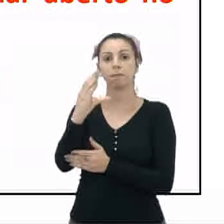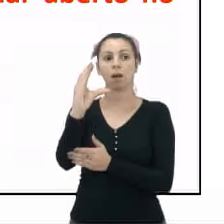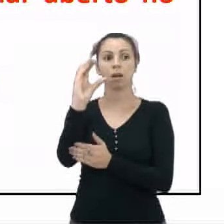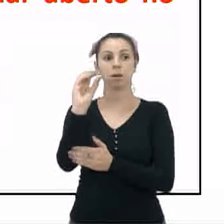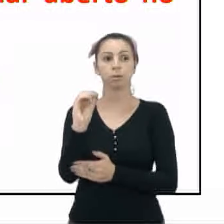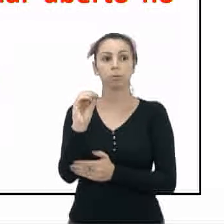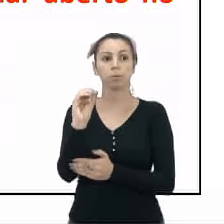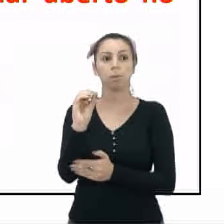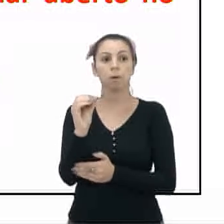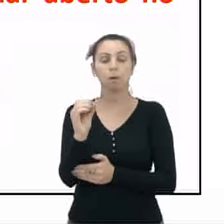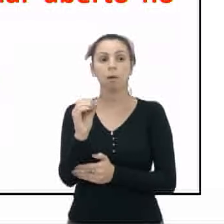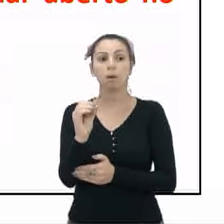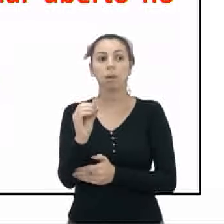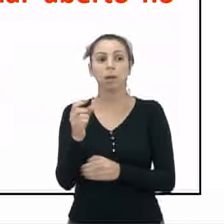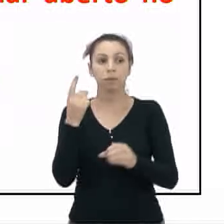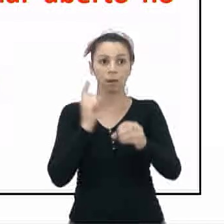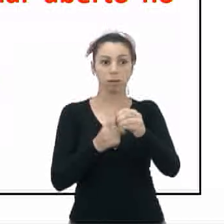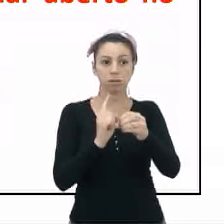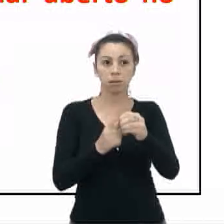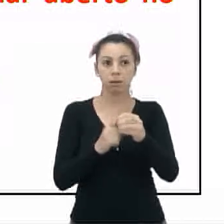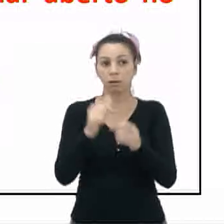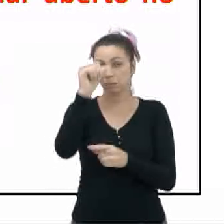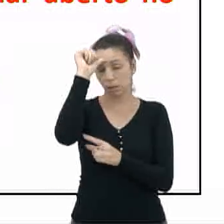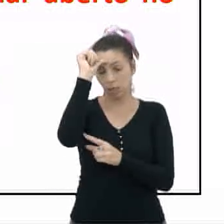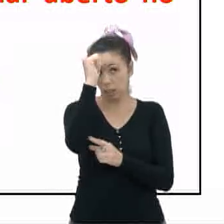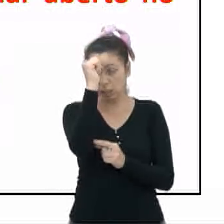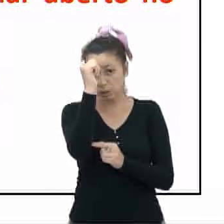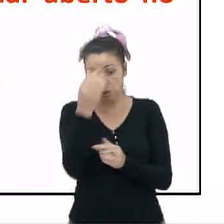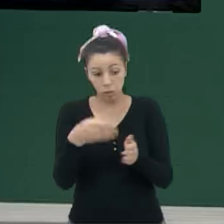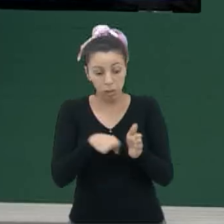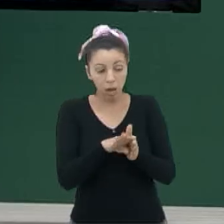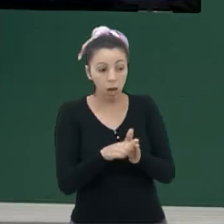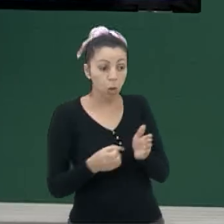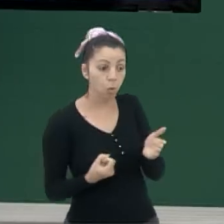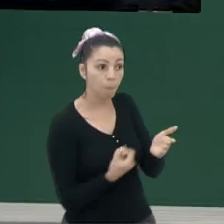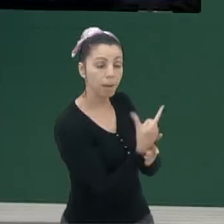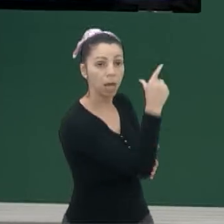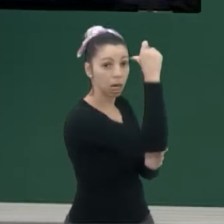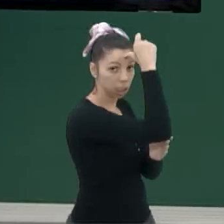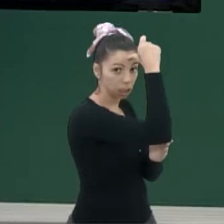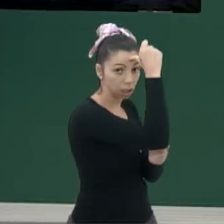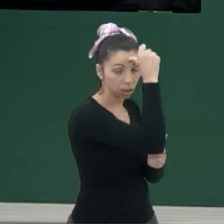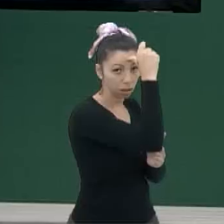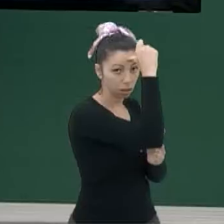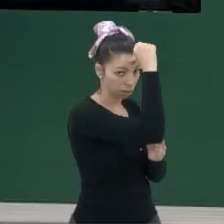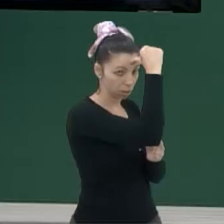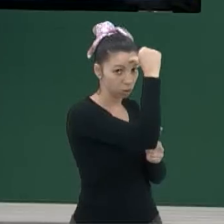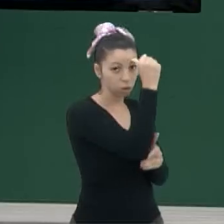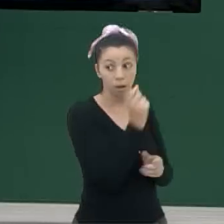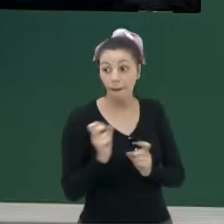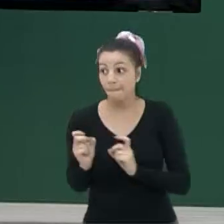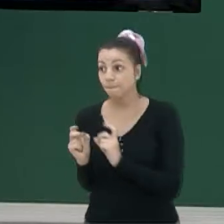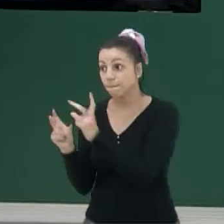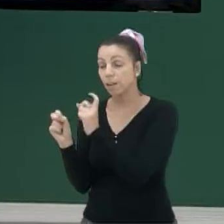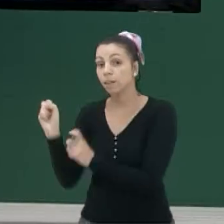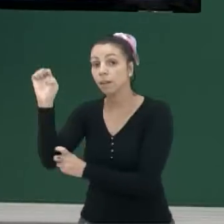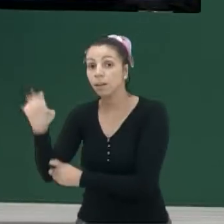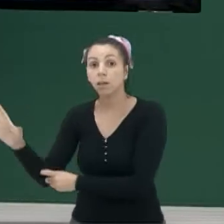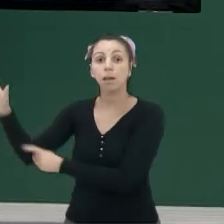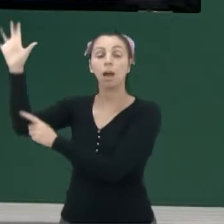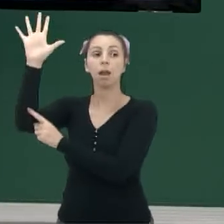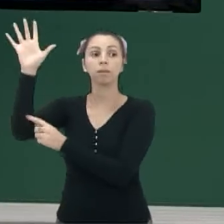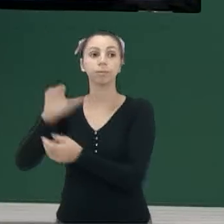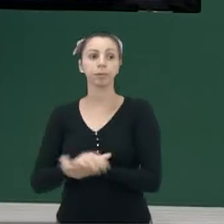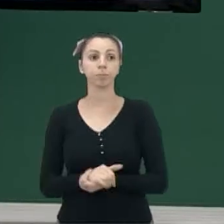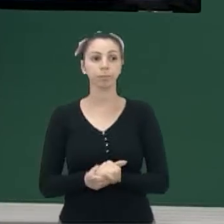para comprar diretamente as especiarias dos produtores e revender dentro da Europa. Não houve nada de excepcional na saída do europeu